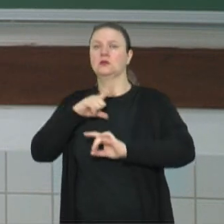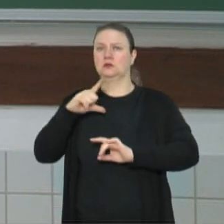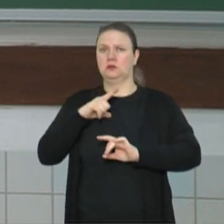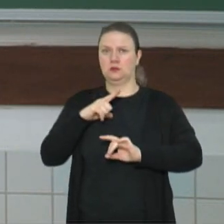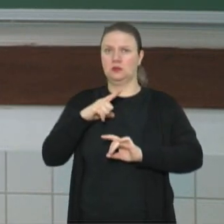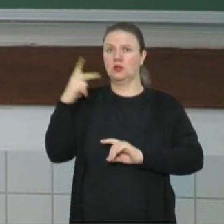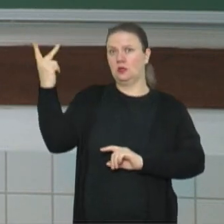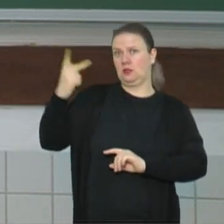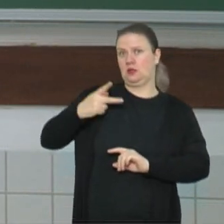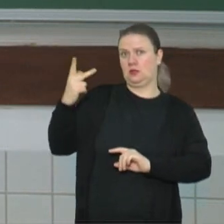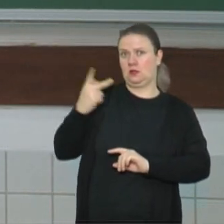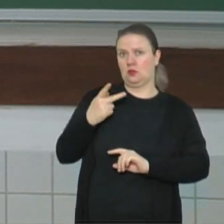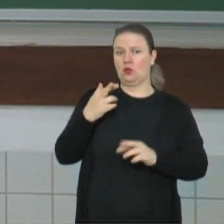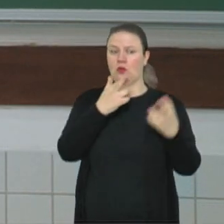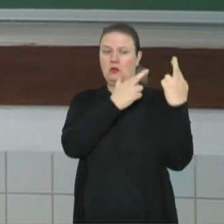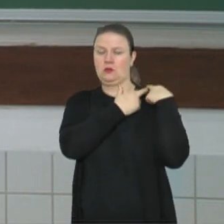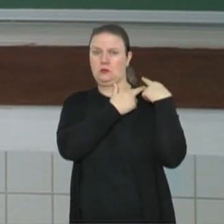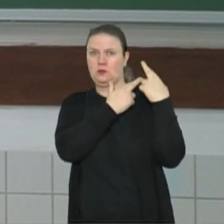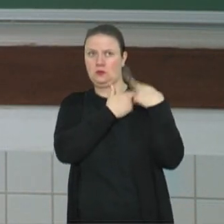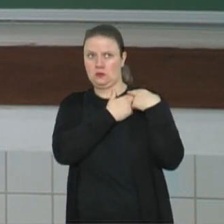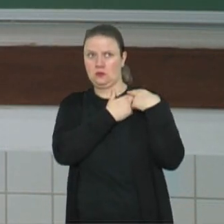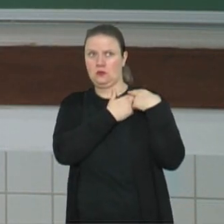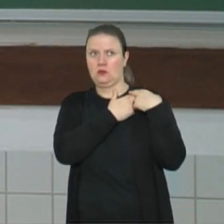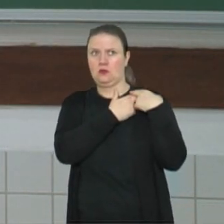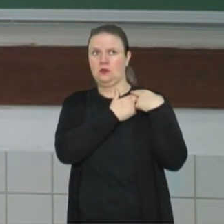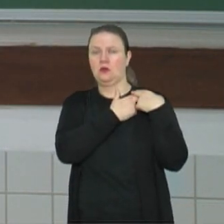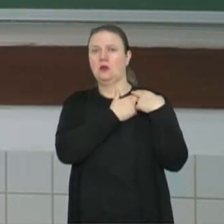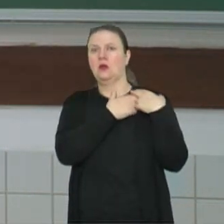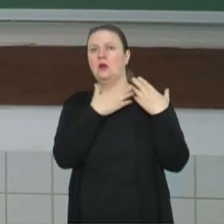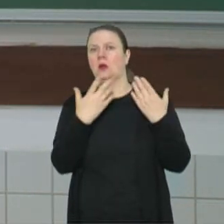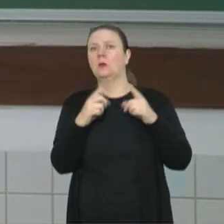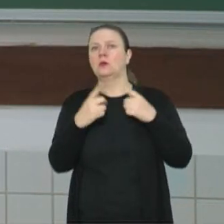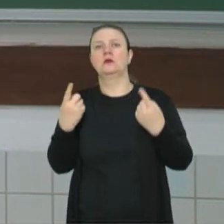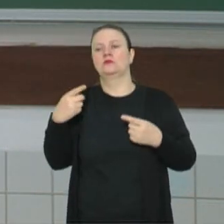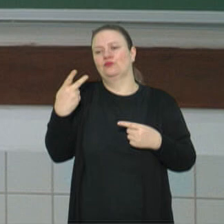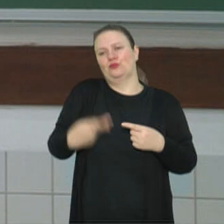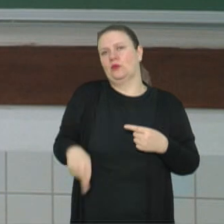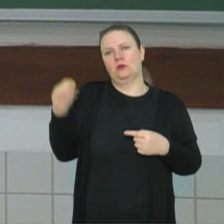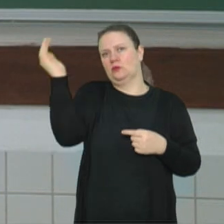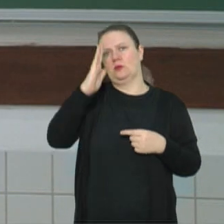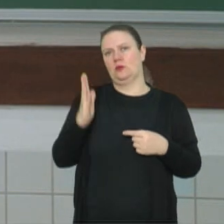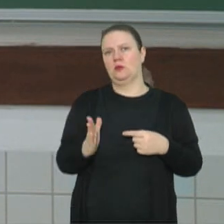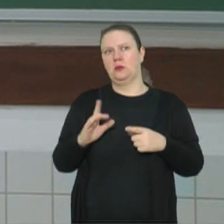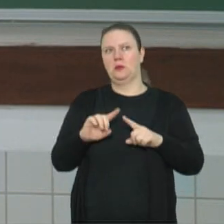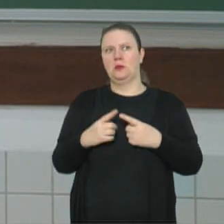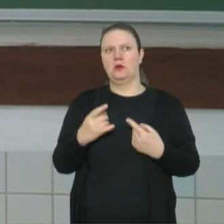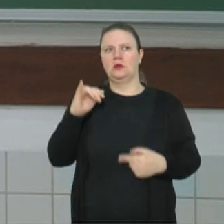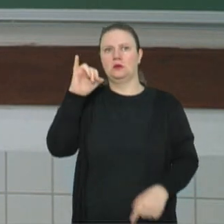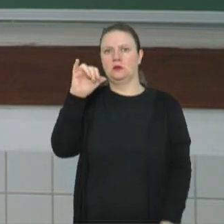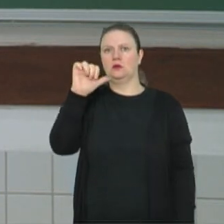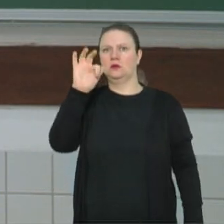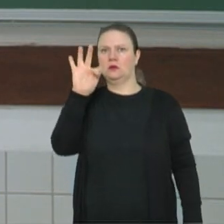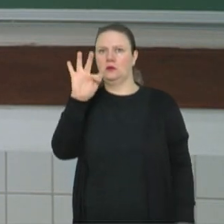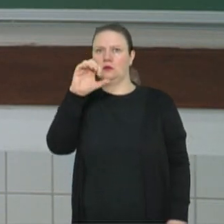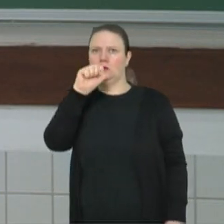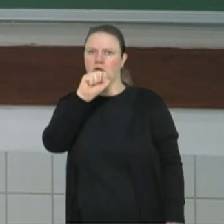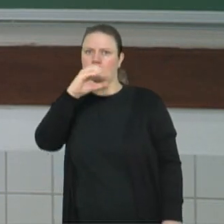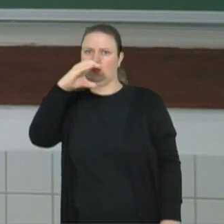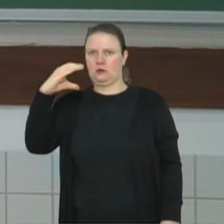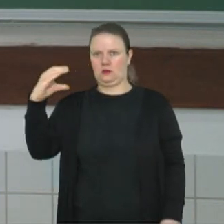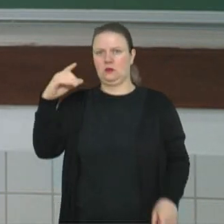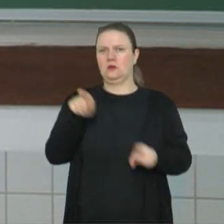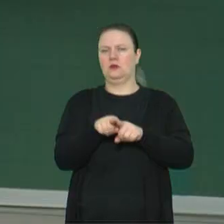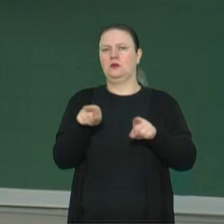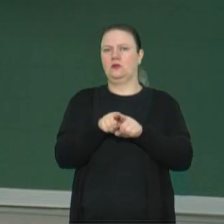então são essas duas, principalmente, as duas não, né? Porque a Olimpíada não será no Brasil, né? Mas a IFSC que vai regulamentar, que